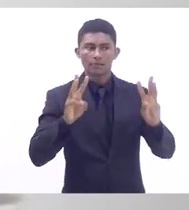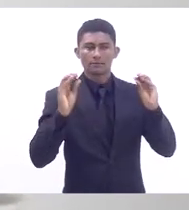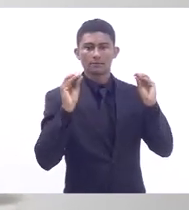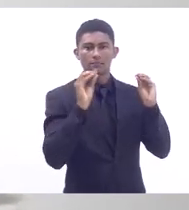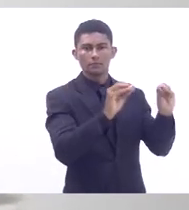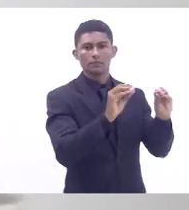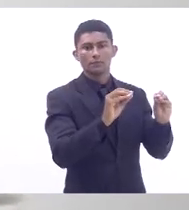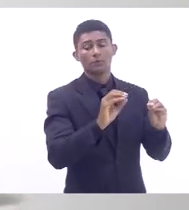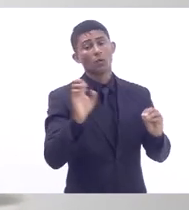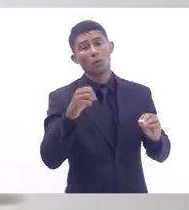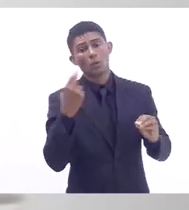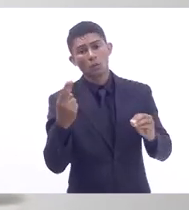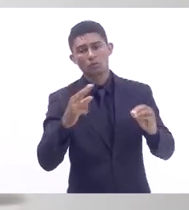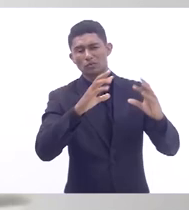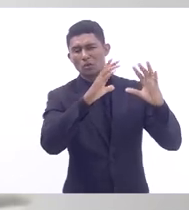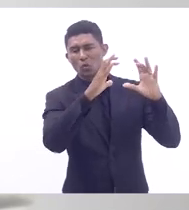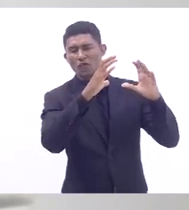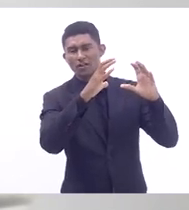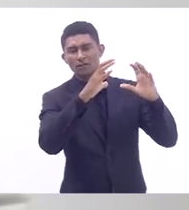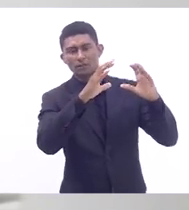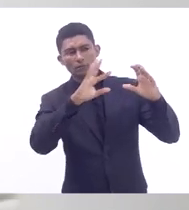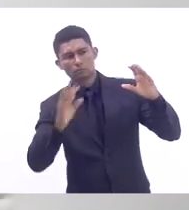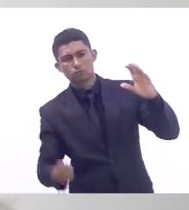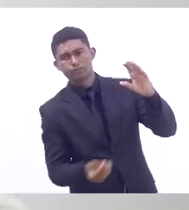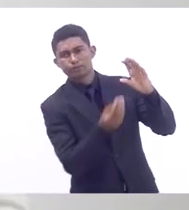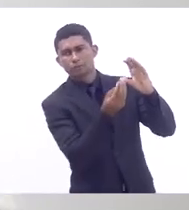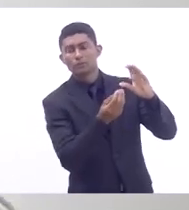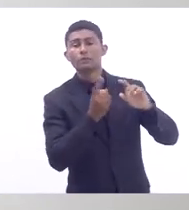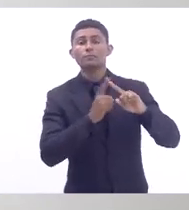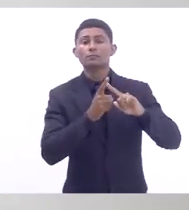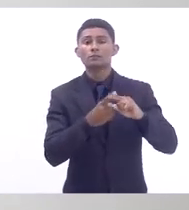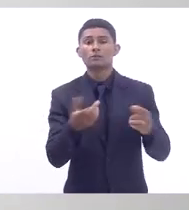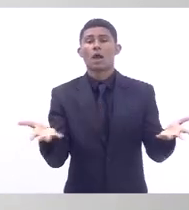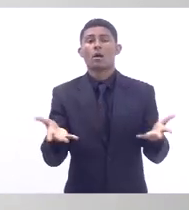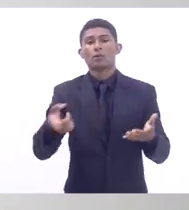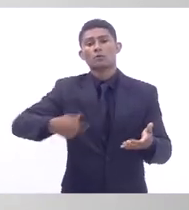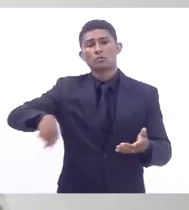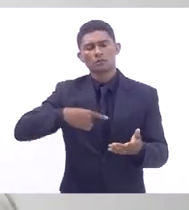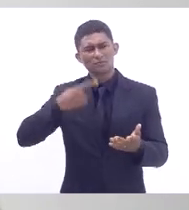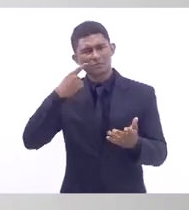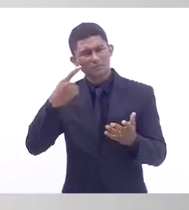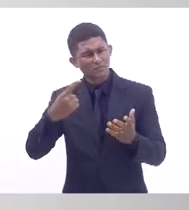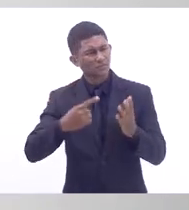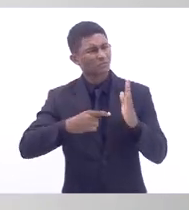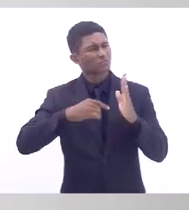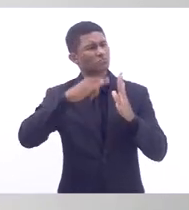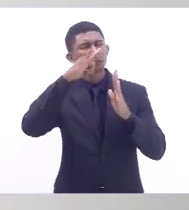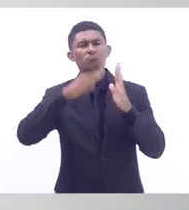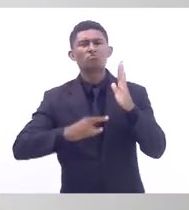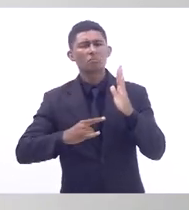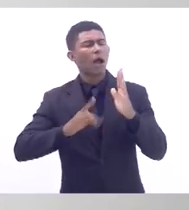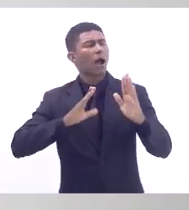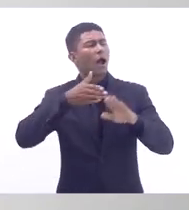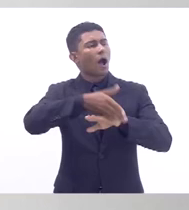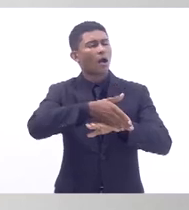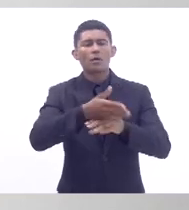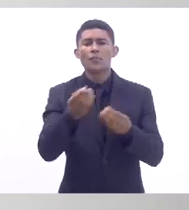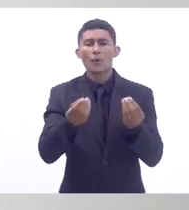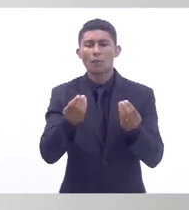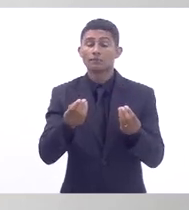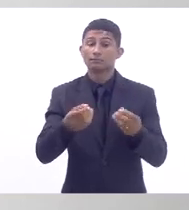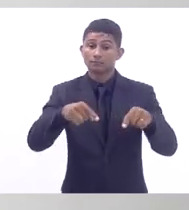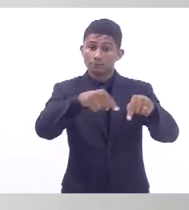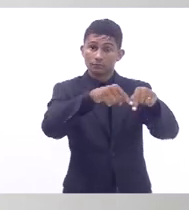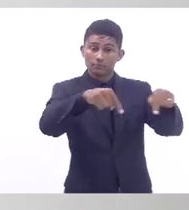driver disponível a todos porque atualmente para se ter acesso ao estatuto ou se vai até a sala do de